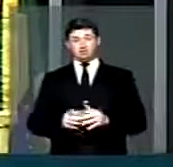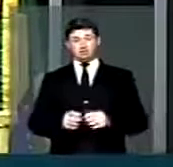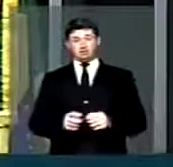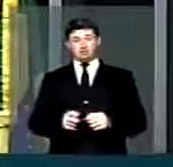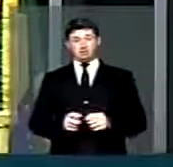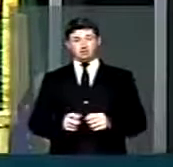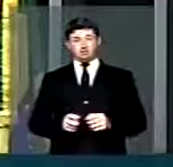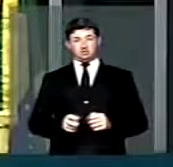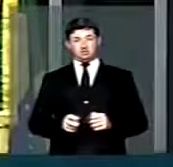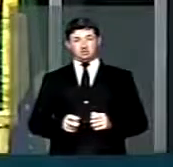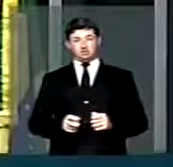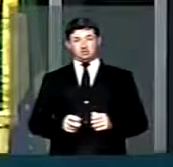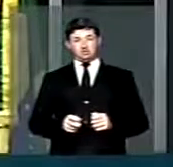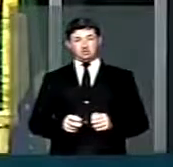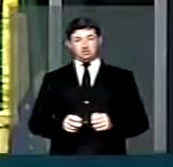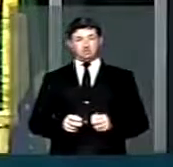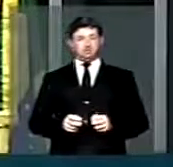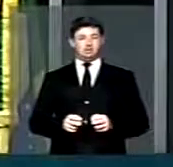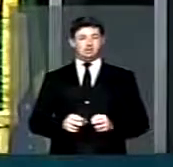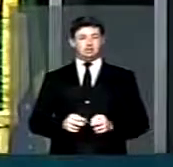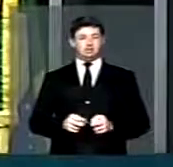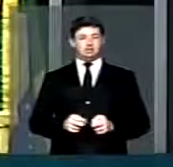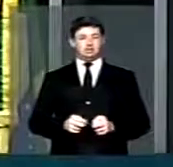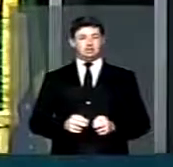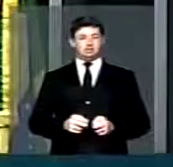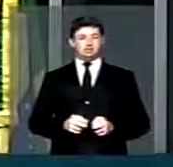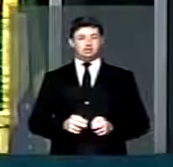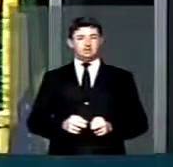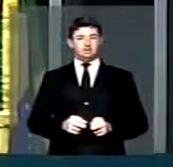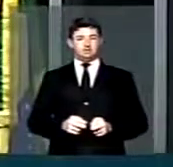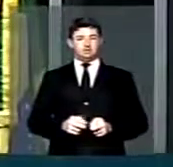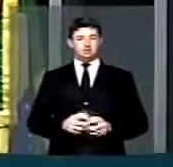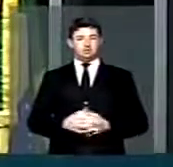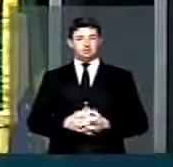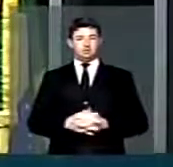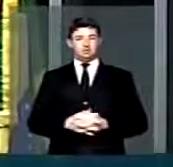crescimento, ou melhor, dessa urbanização da China.